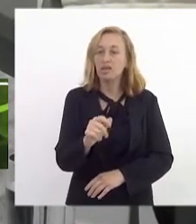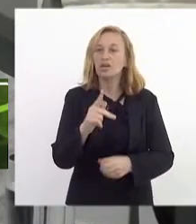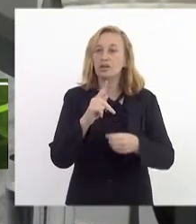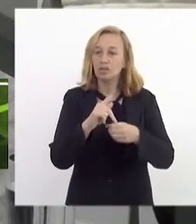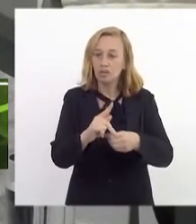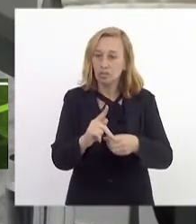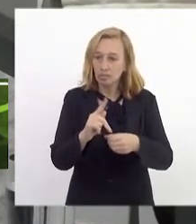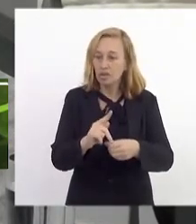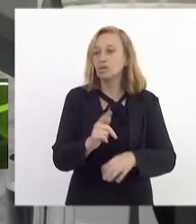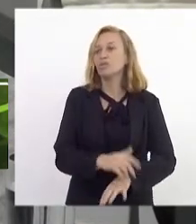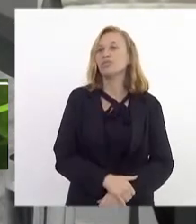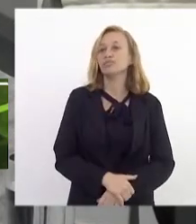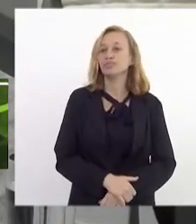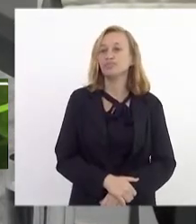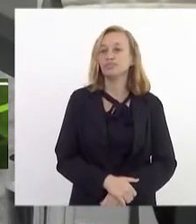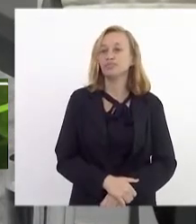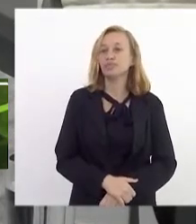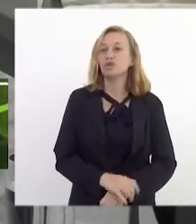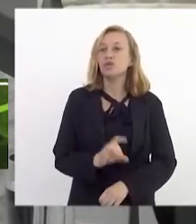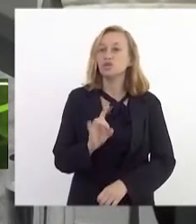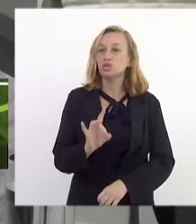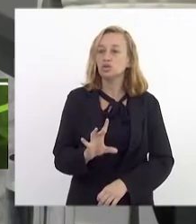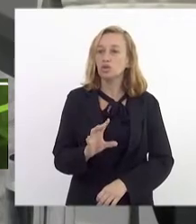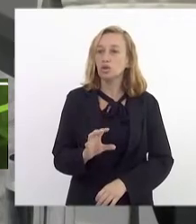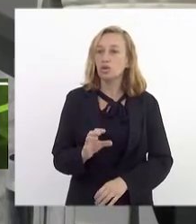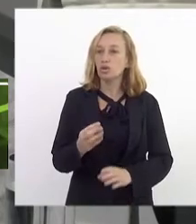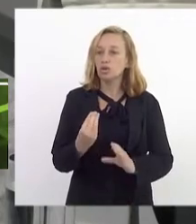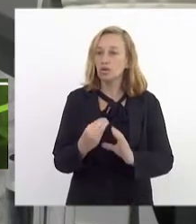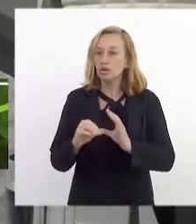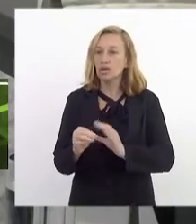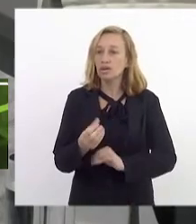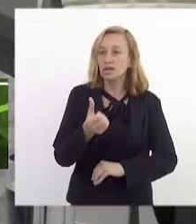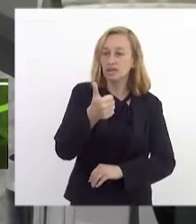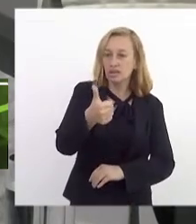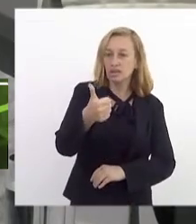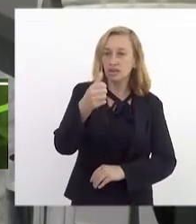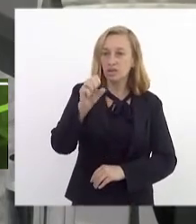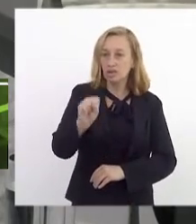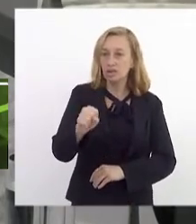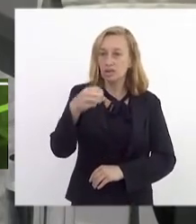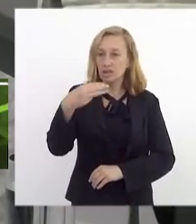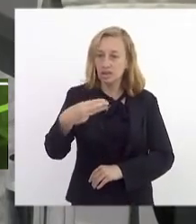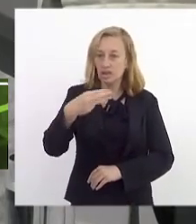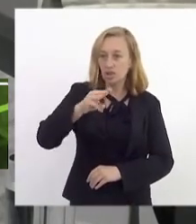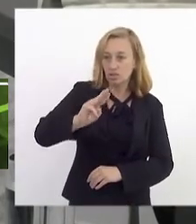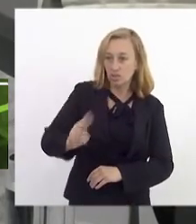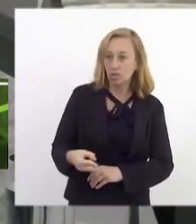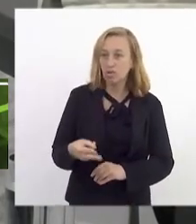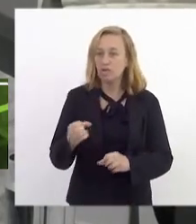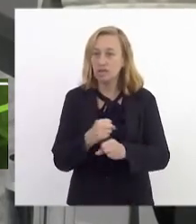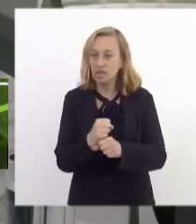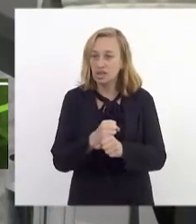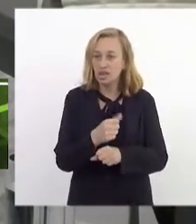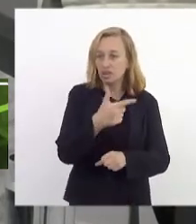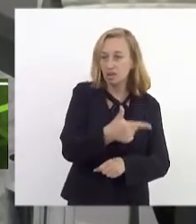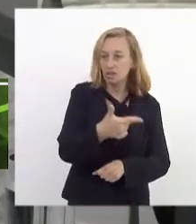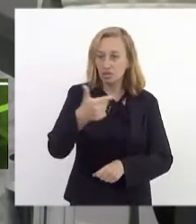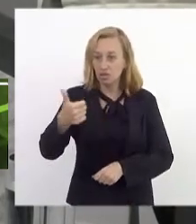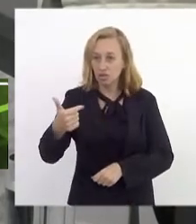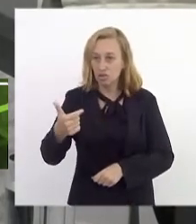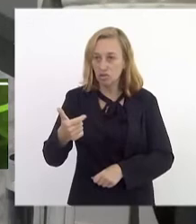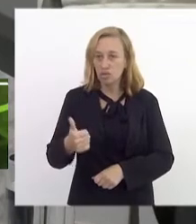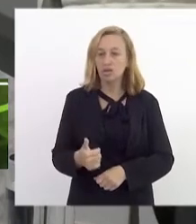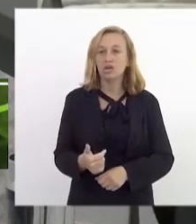do petróleo, mas só aplicou 183 milhões. Para esse ano de 2022,